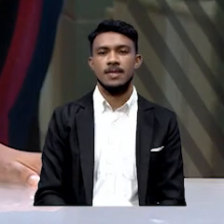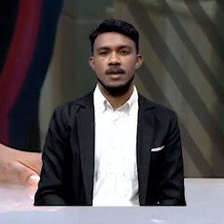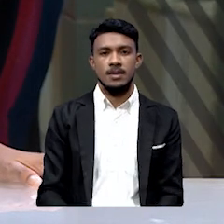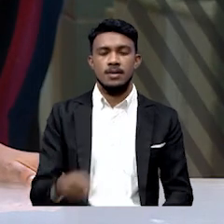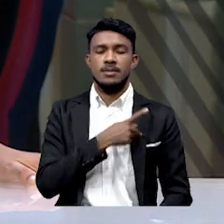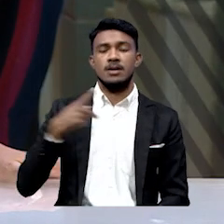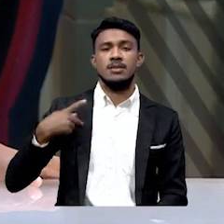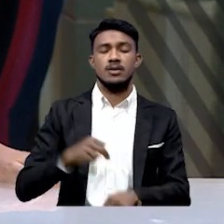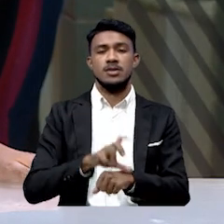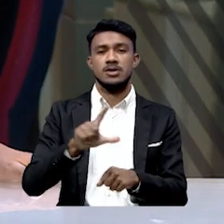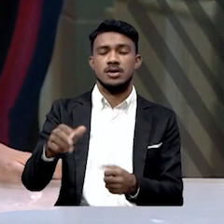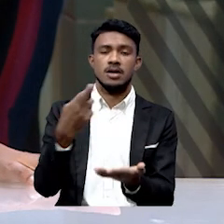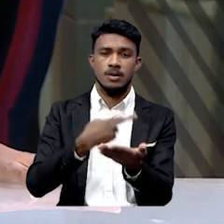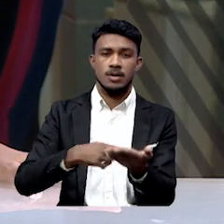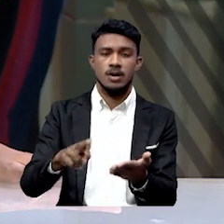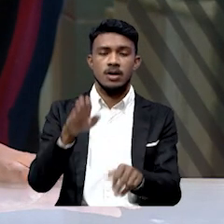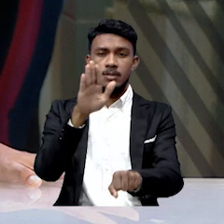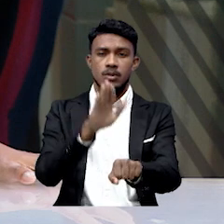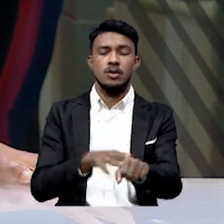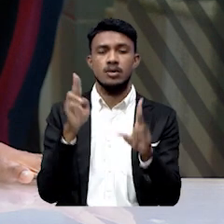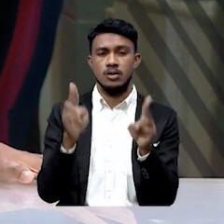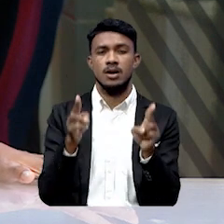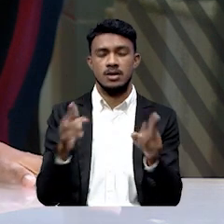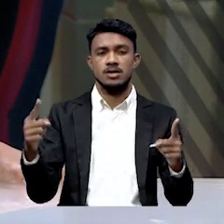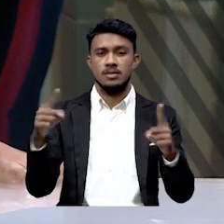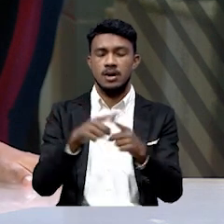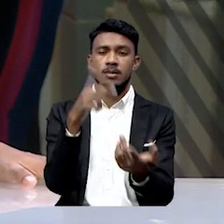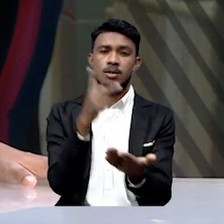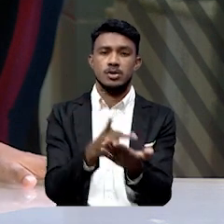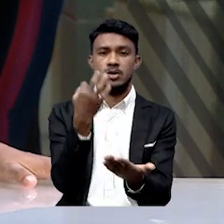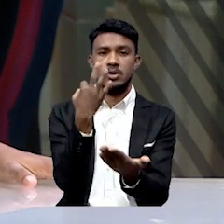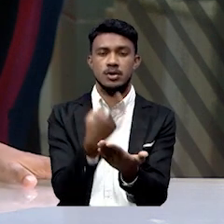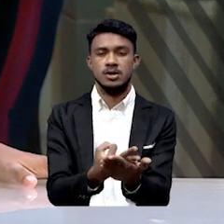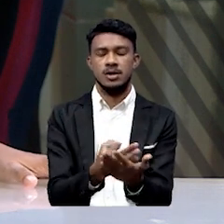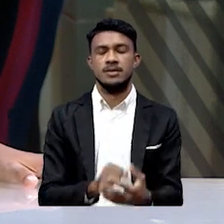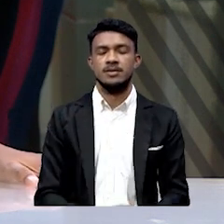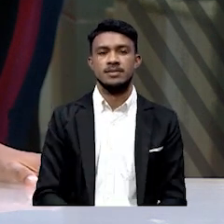Parlamento Nacional aprova pedir urgência para a proposta de orçamento retificativo.